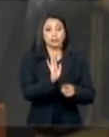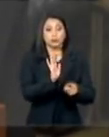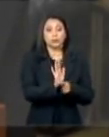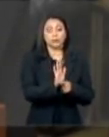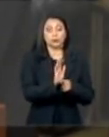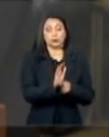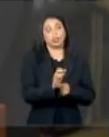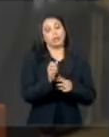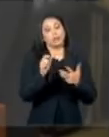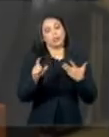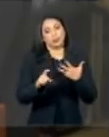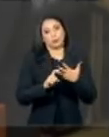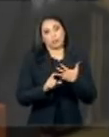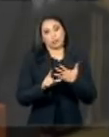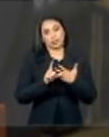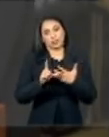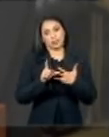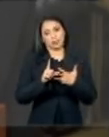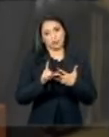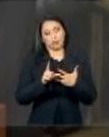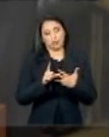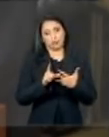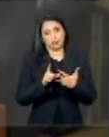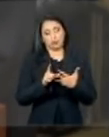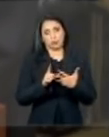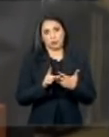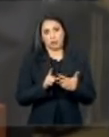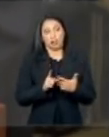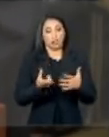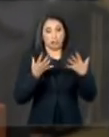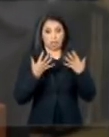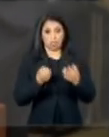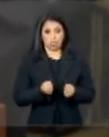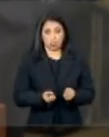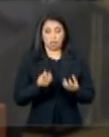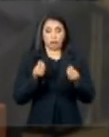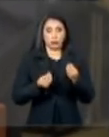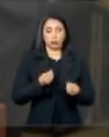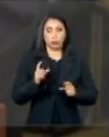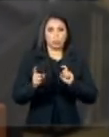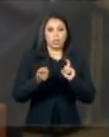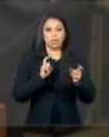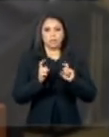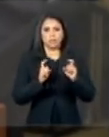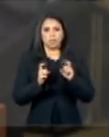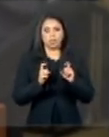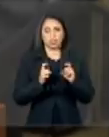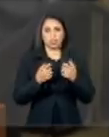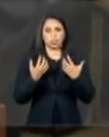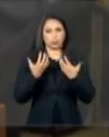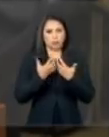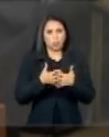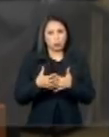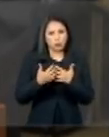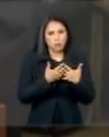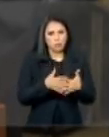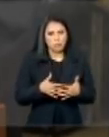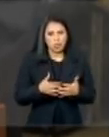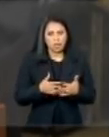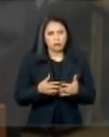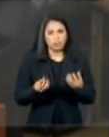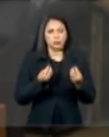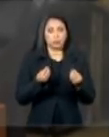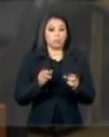legislativo admitir-se chamado de ato administrativo complexo é o ato de